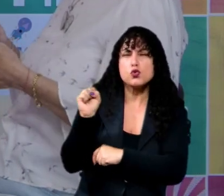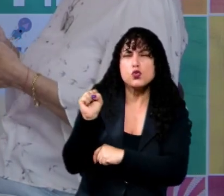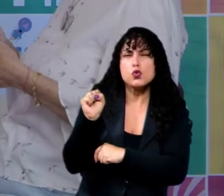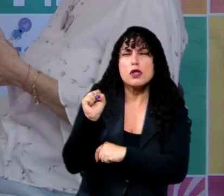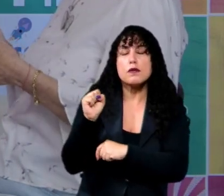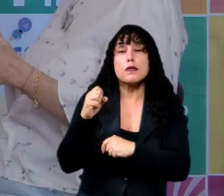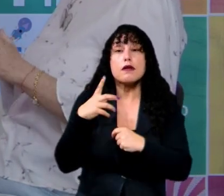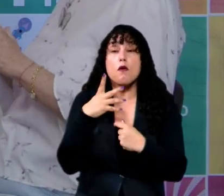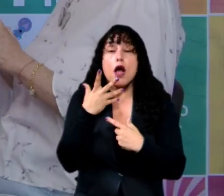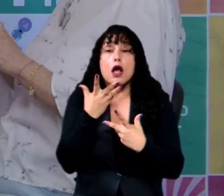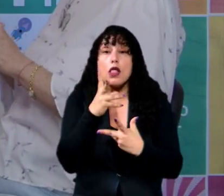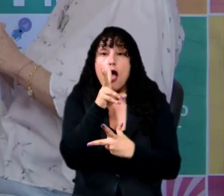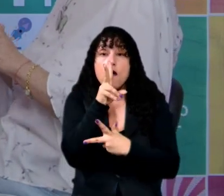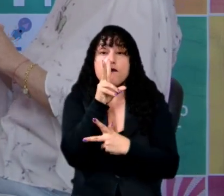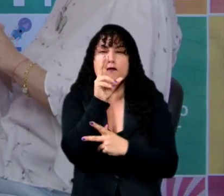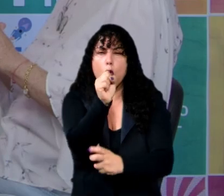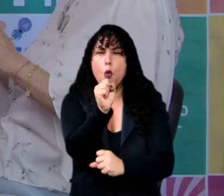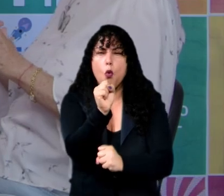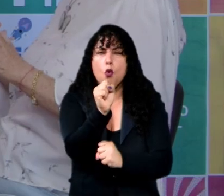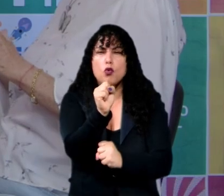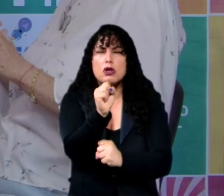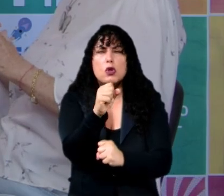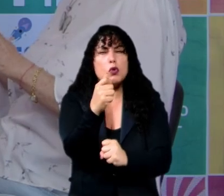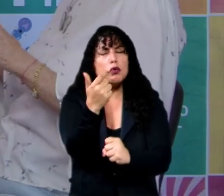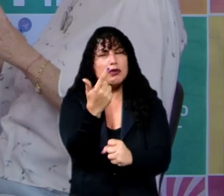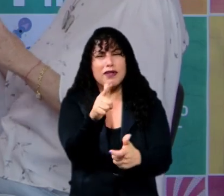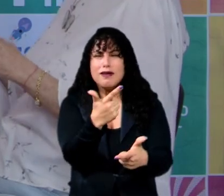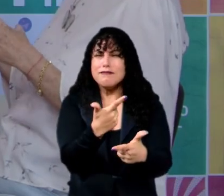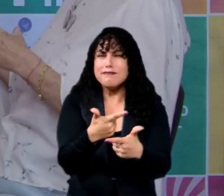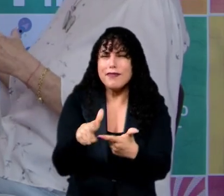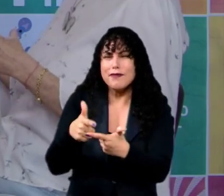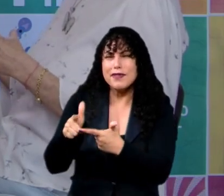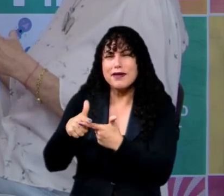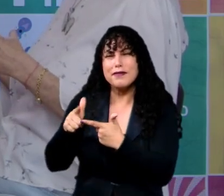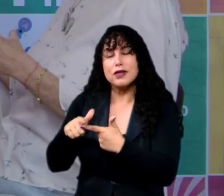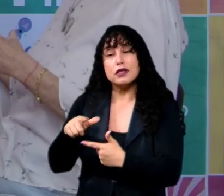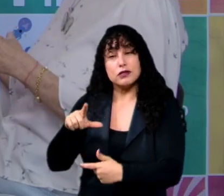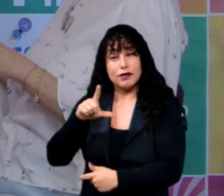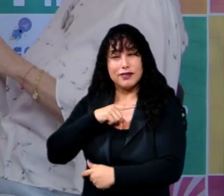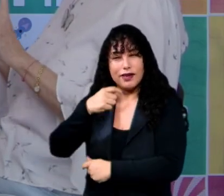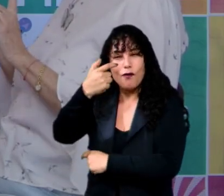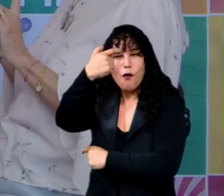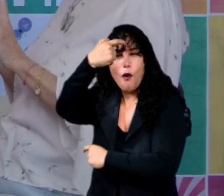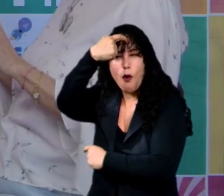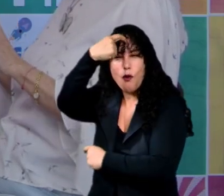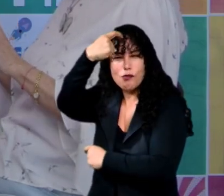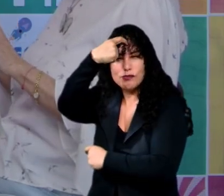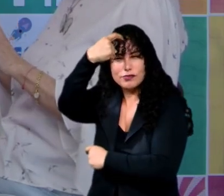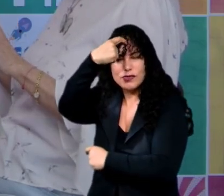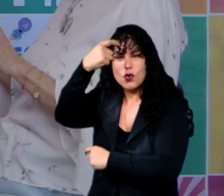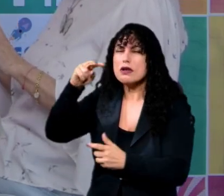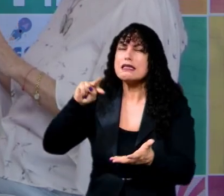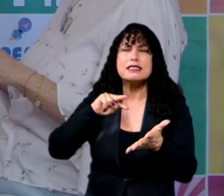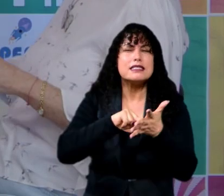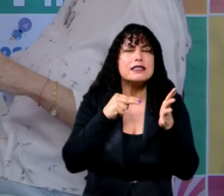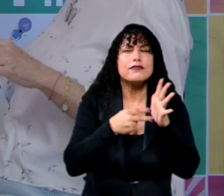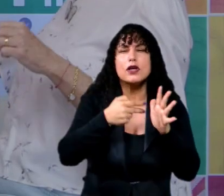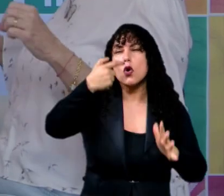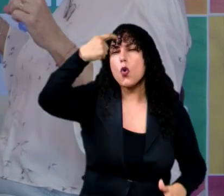a intensidade. Não tem nenhum problema se eu for consciente. O que é a